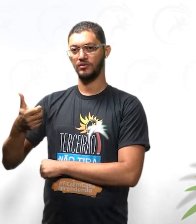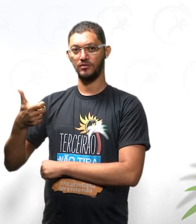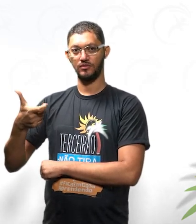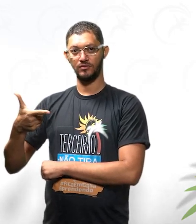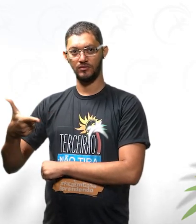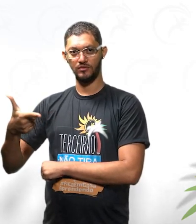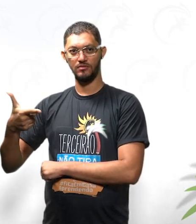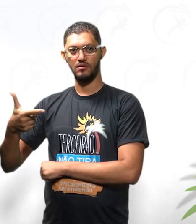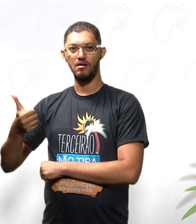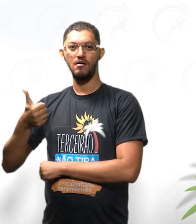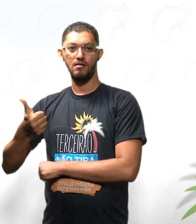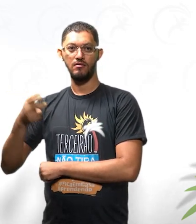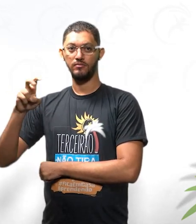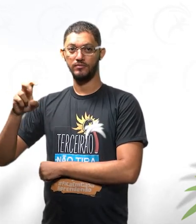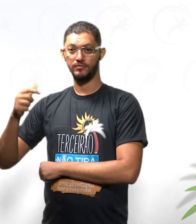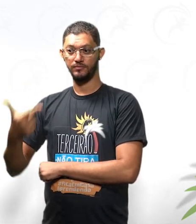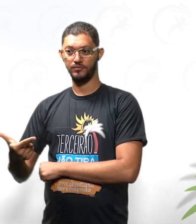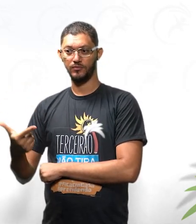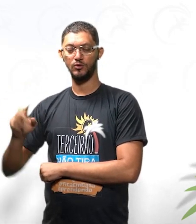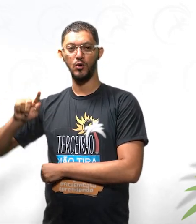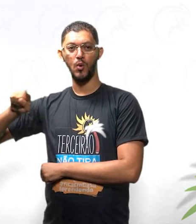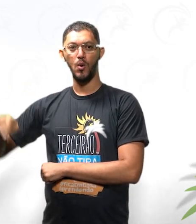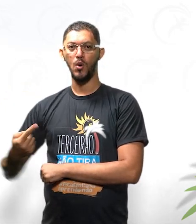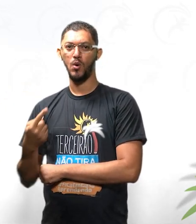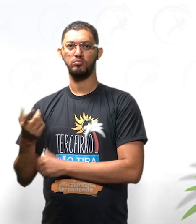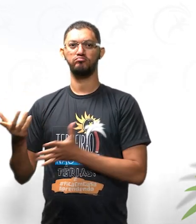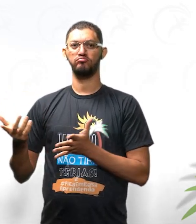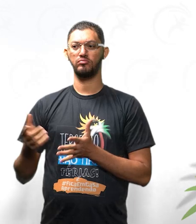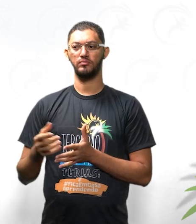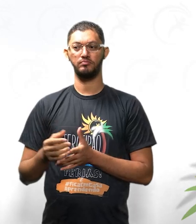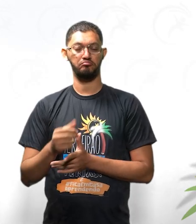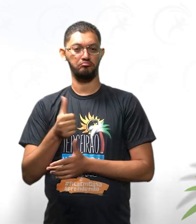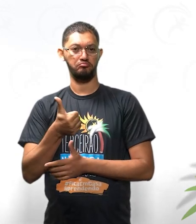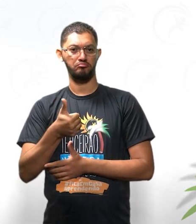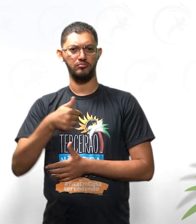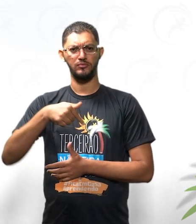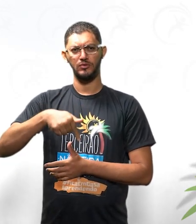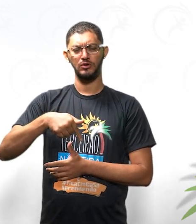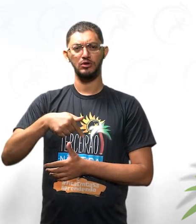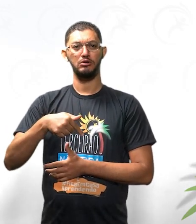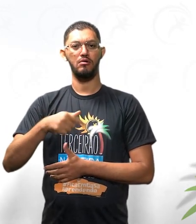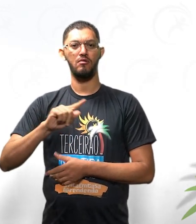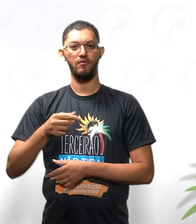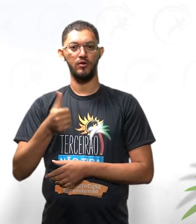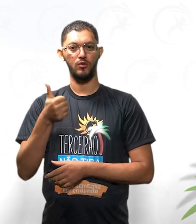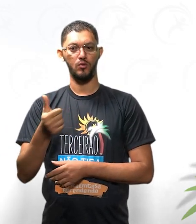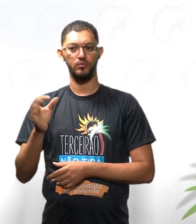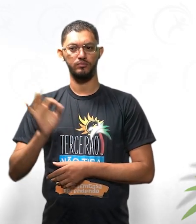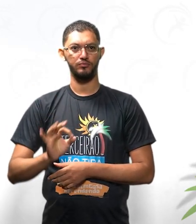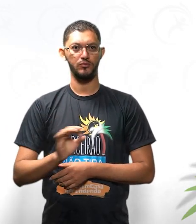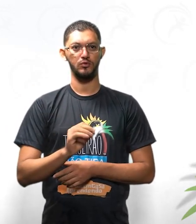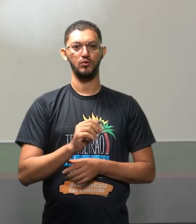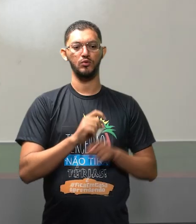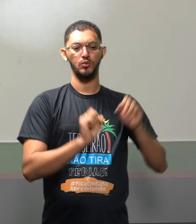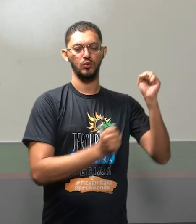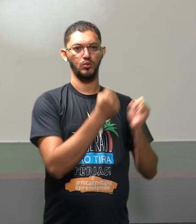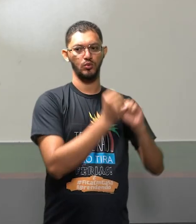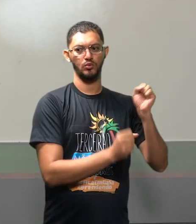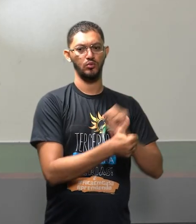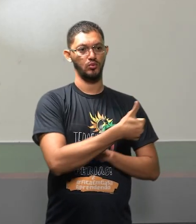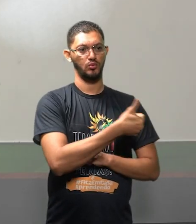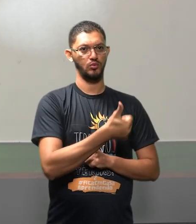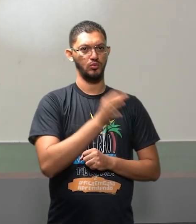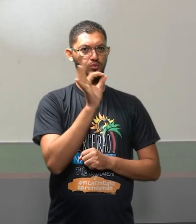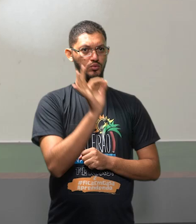de crianças. Na área de serviços em geral, 17,1%. E no setor industrial, 11,9%.